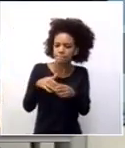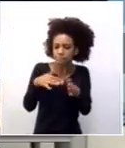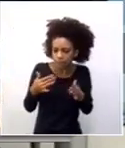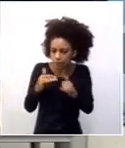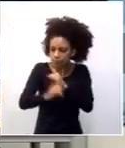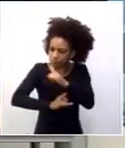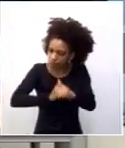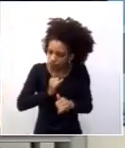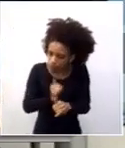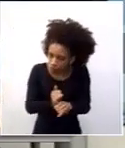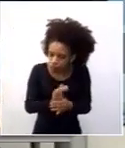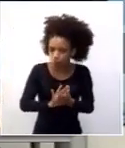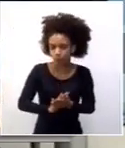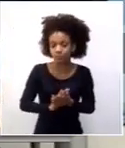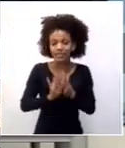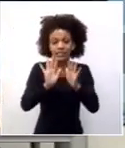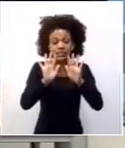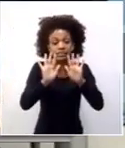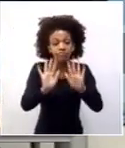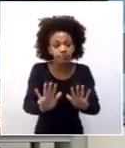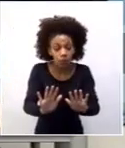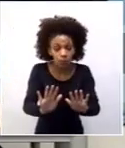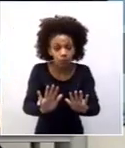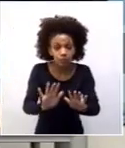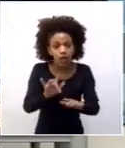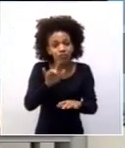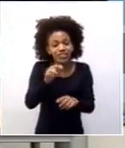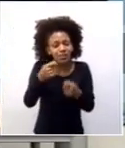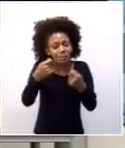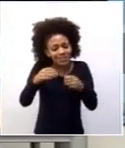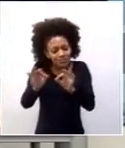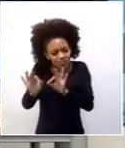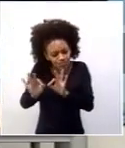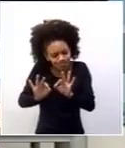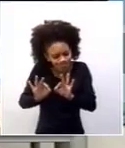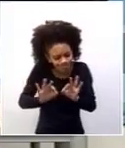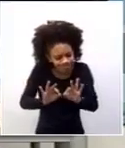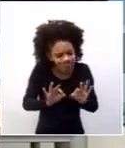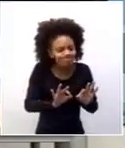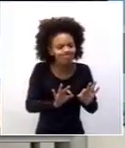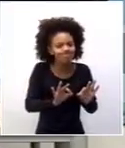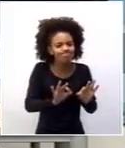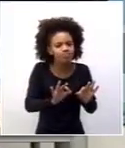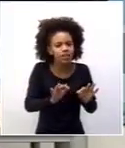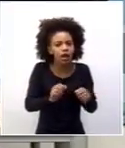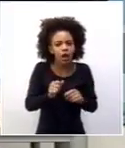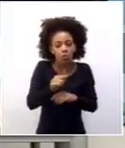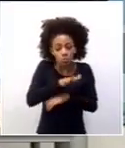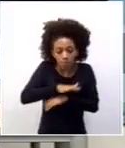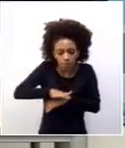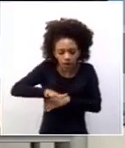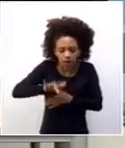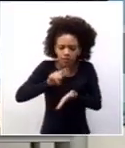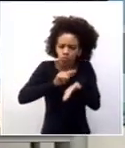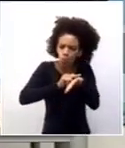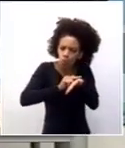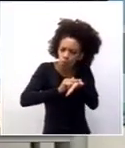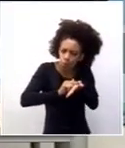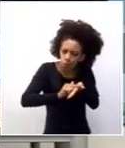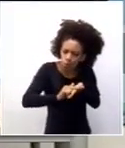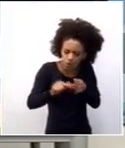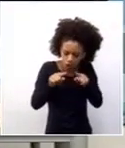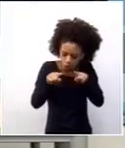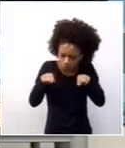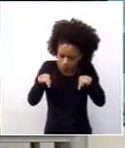Então, primeira coisa, pessoal, vocês precisam se organizar, tá? Então, tenham um ambiente limpo, organizado